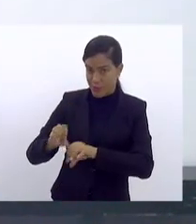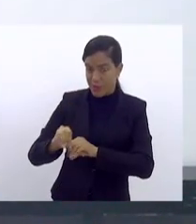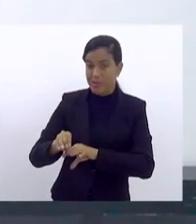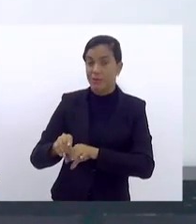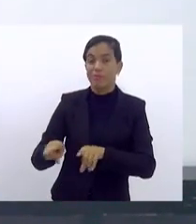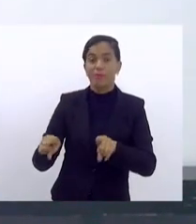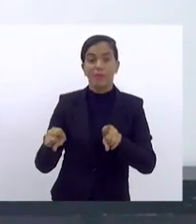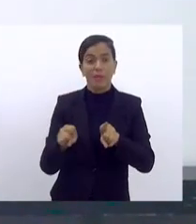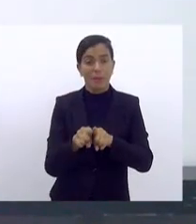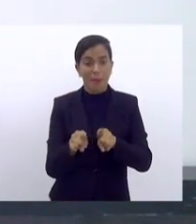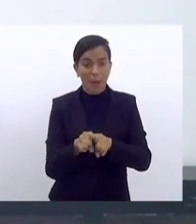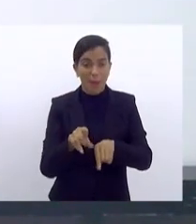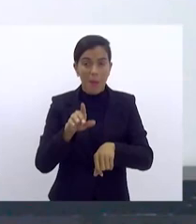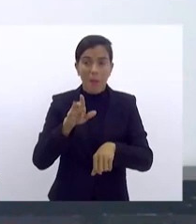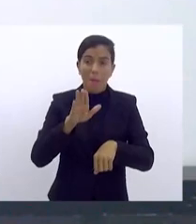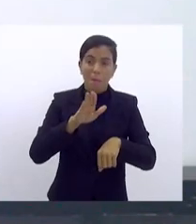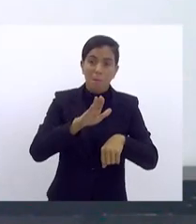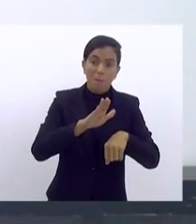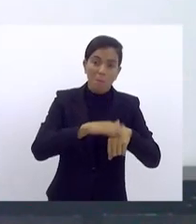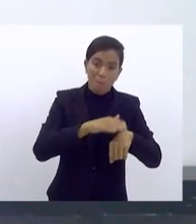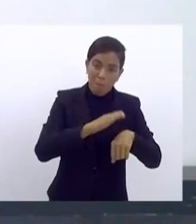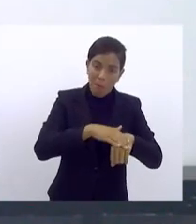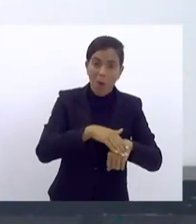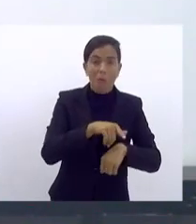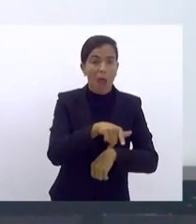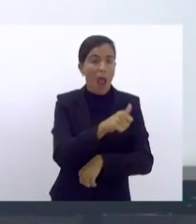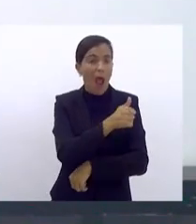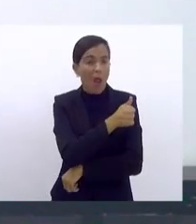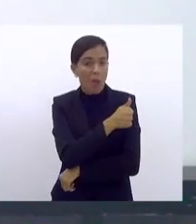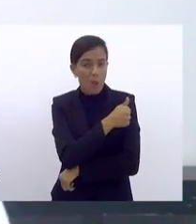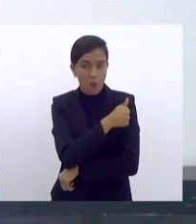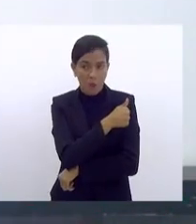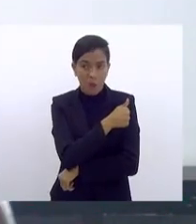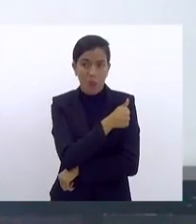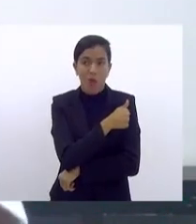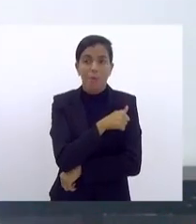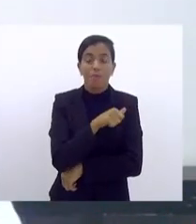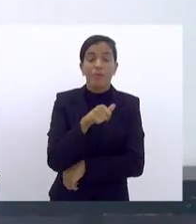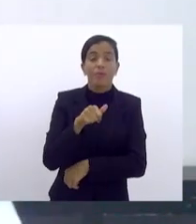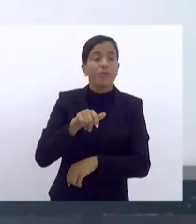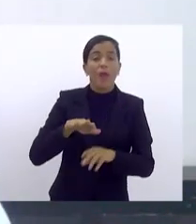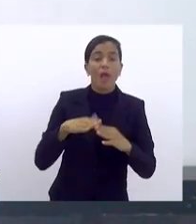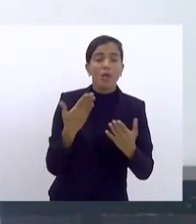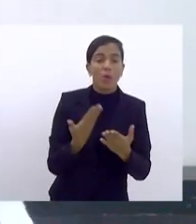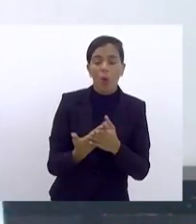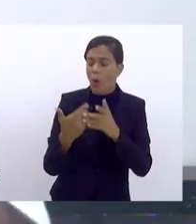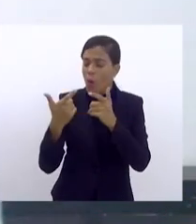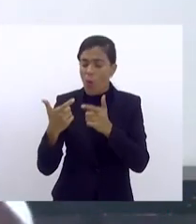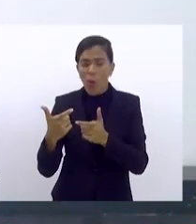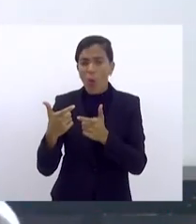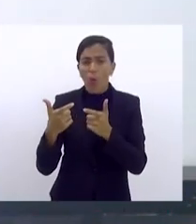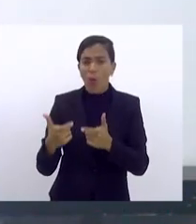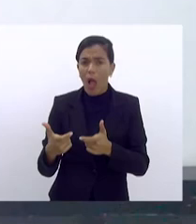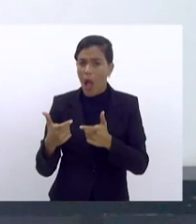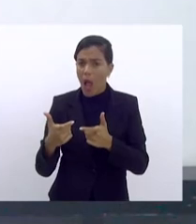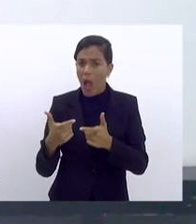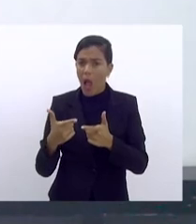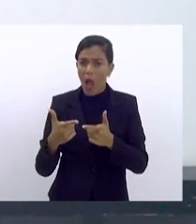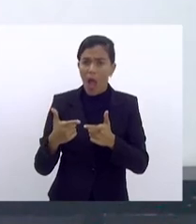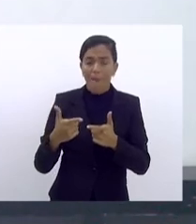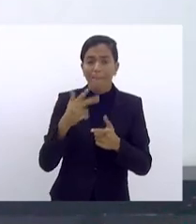os próprios dissentes o corpo dissente a escola se tornou um lugar de aumento da